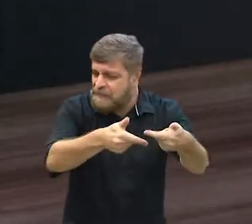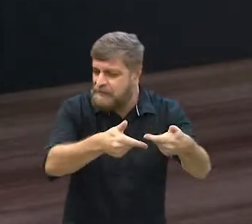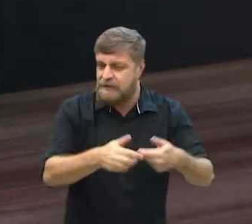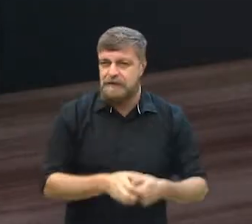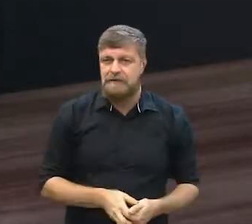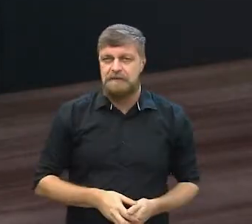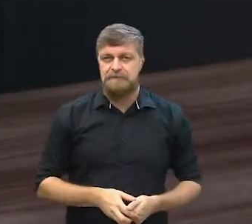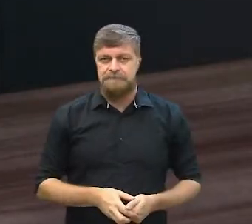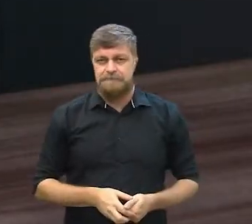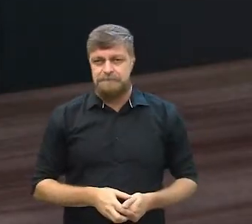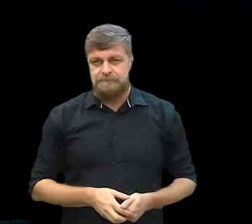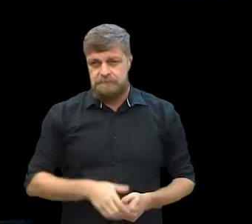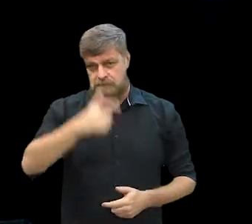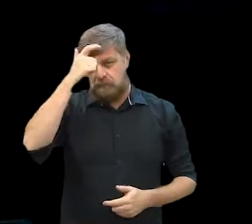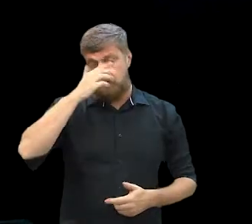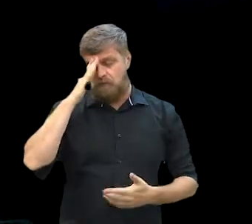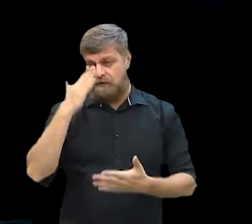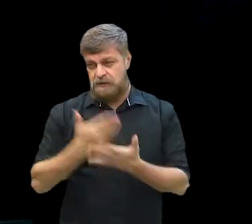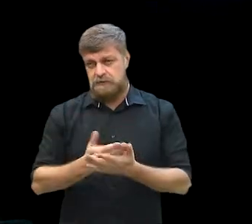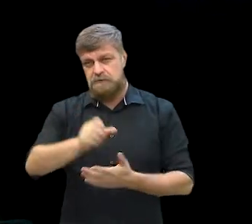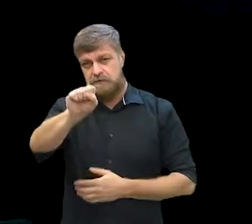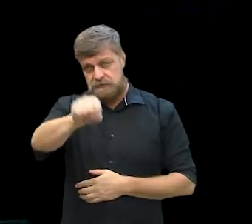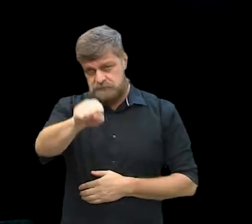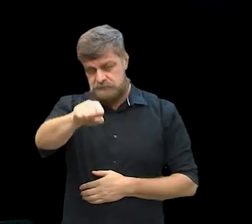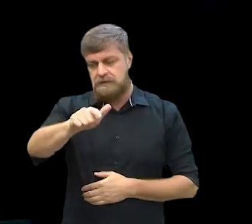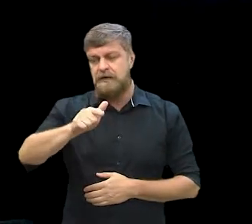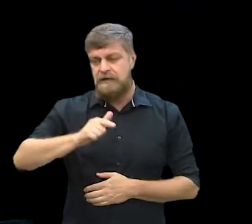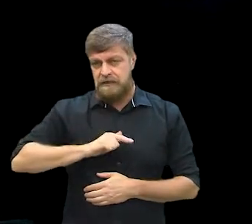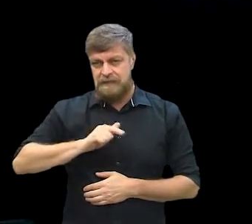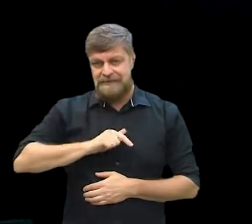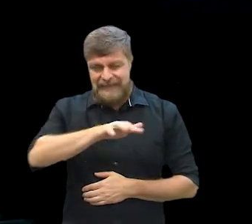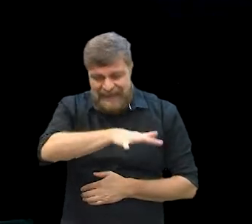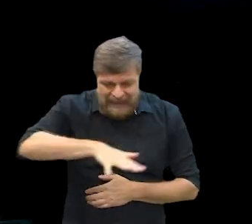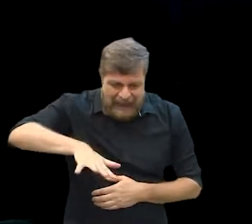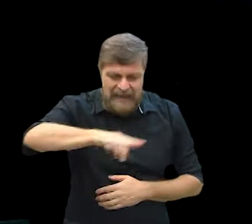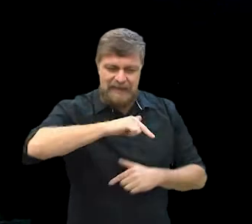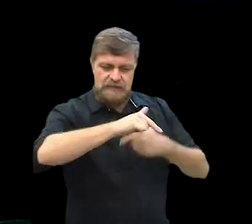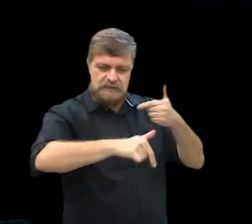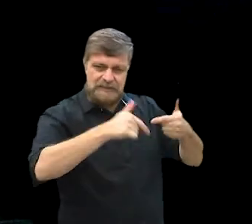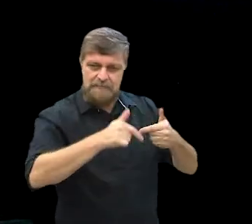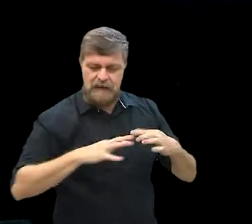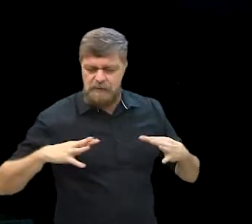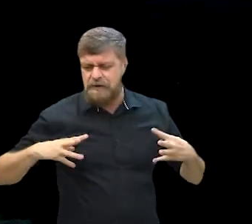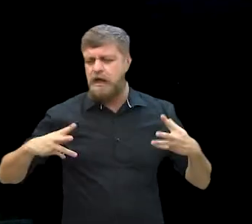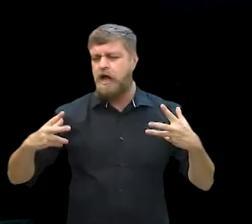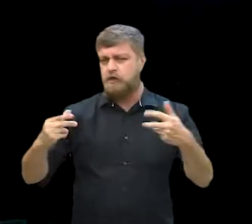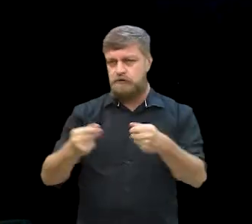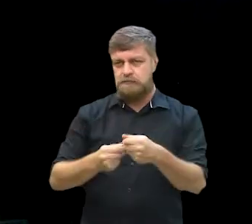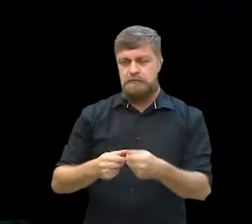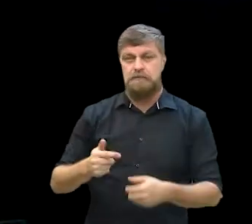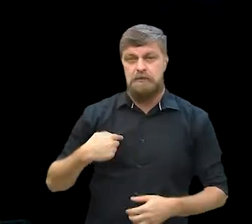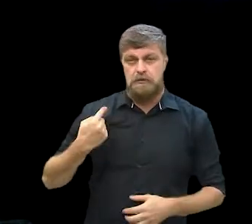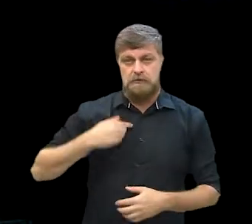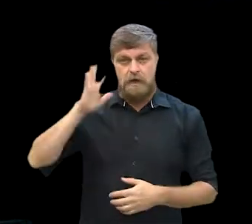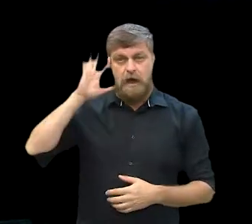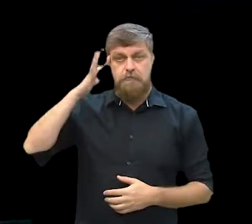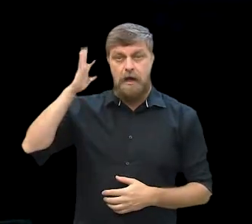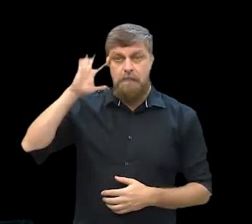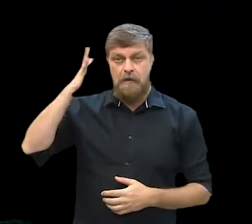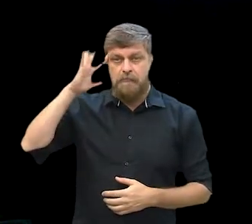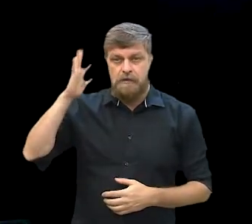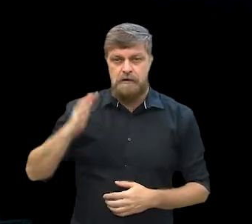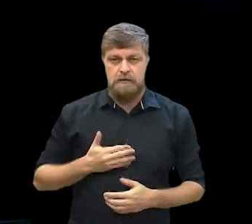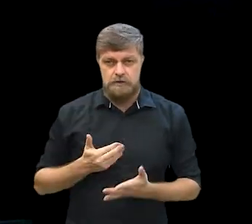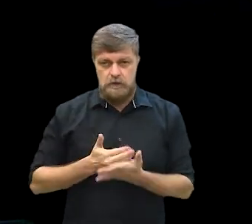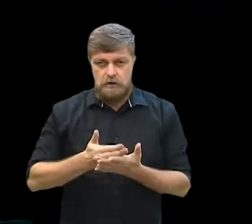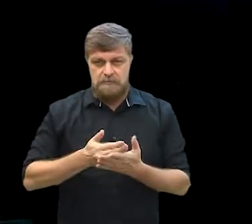essa questão para vocês? Eu acredito que sim. Uma coisa que nós fizemos quando tomamos a decisão